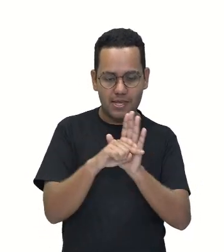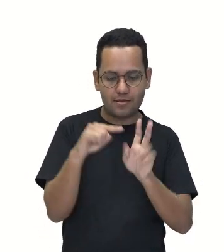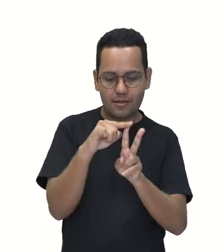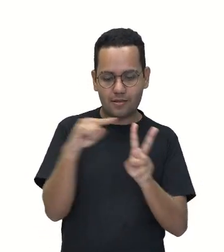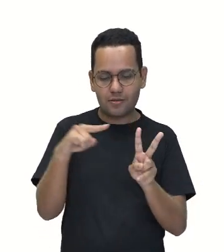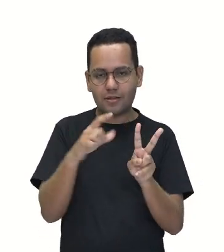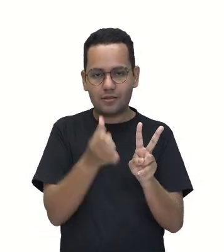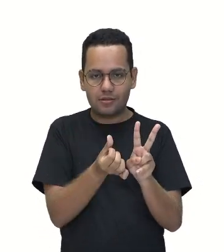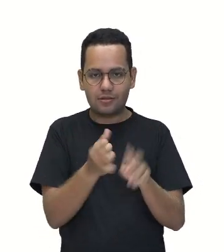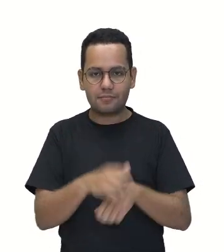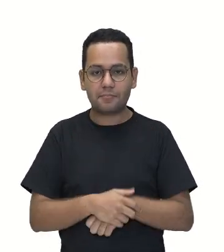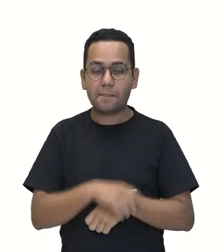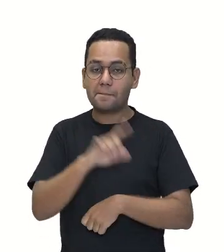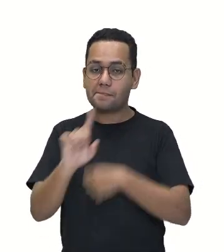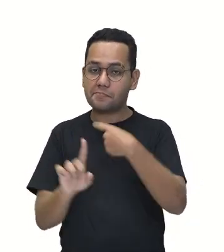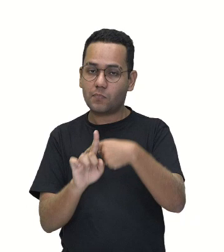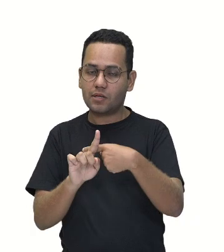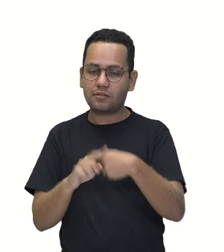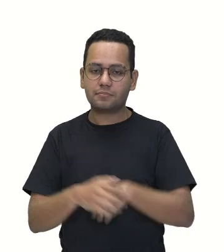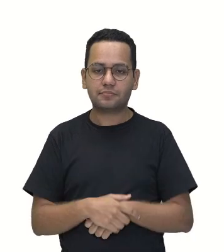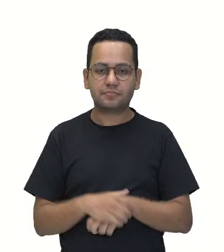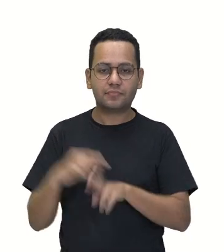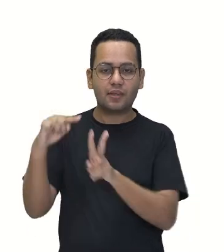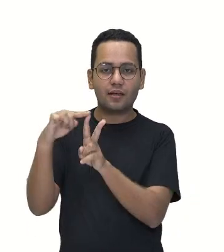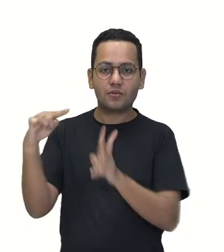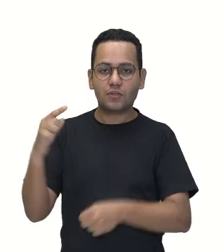tá +